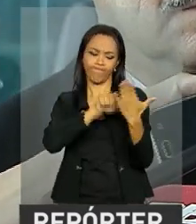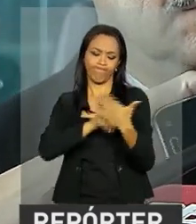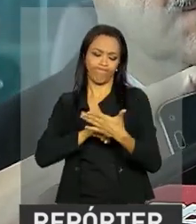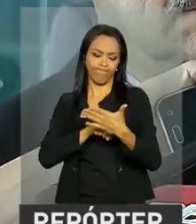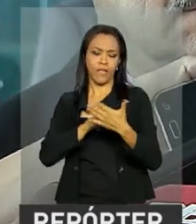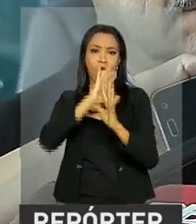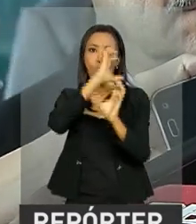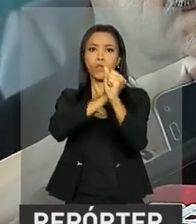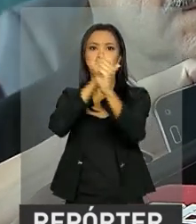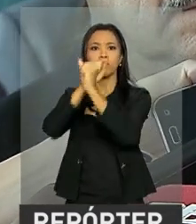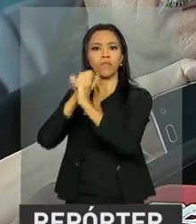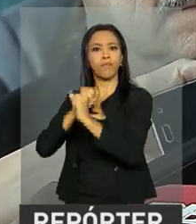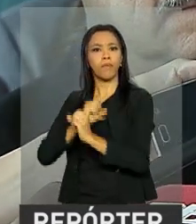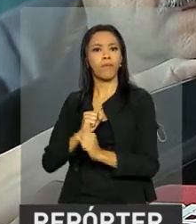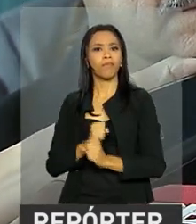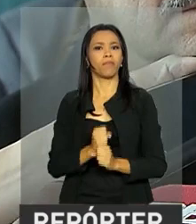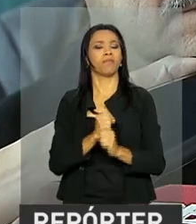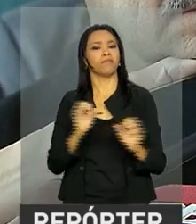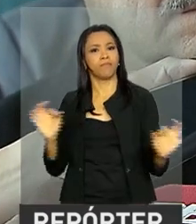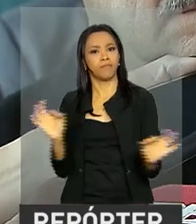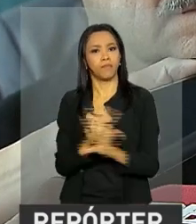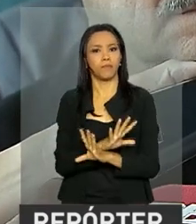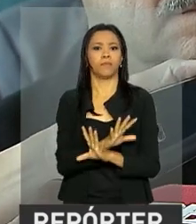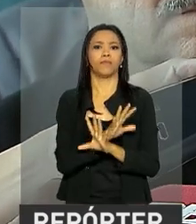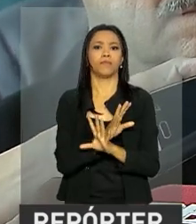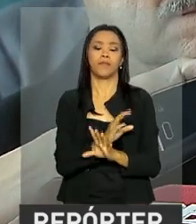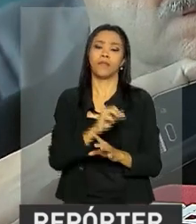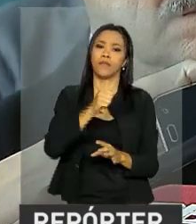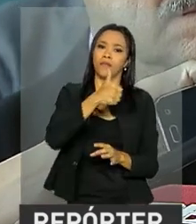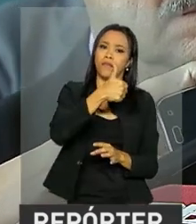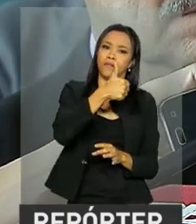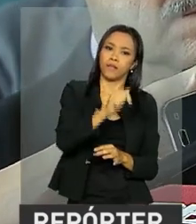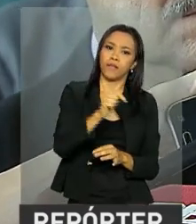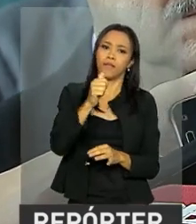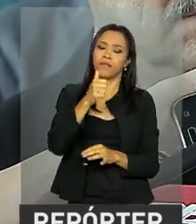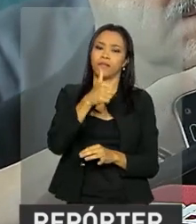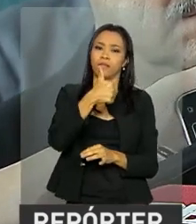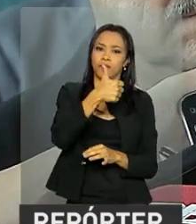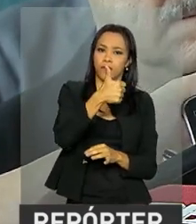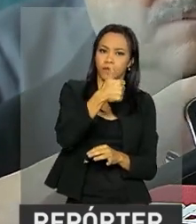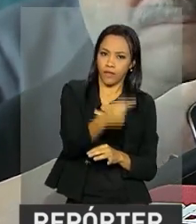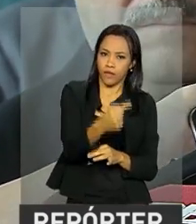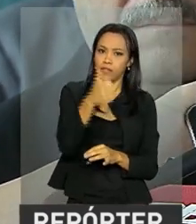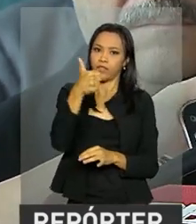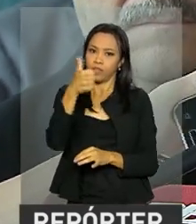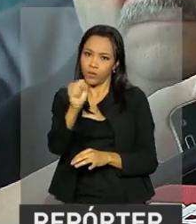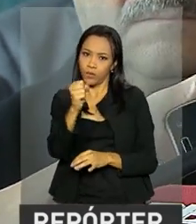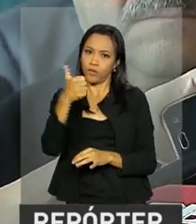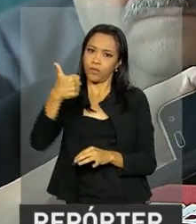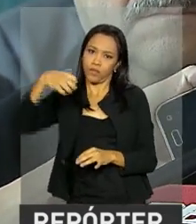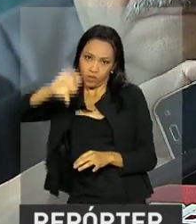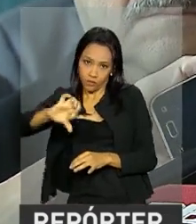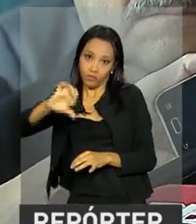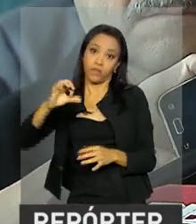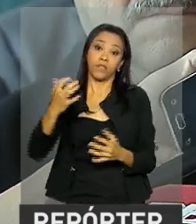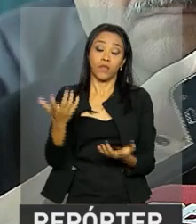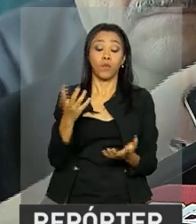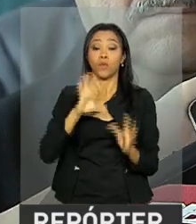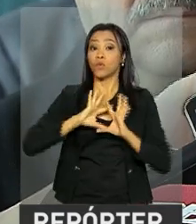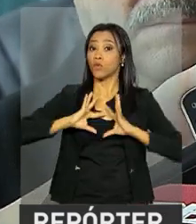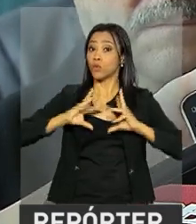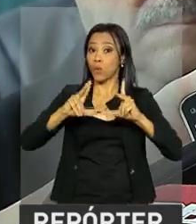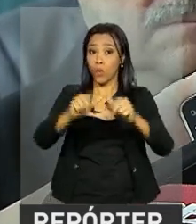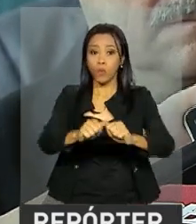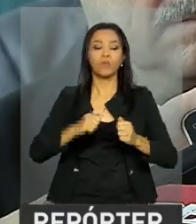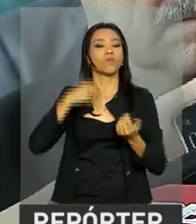as contas do estado em 17, 18 e 19. Isto é, levando-se em conta todos os compromissos que o